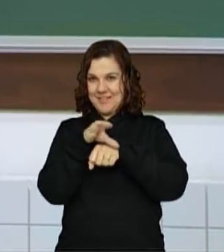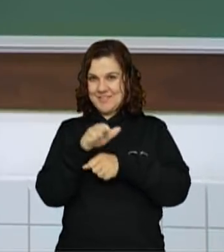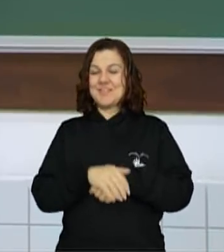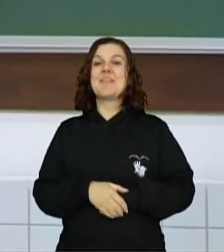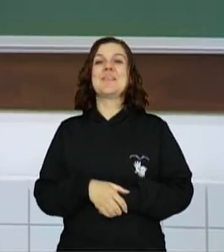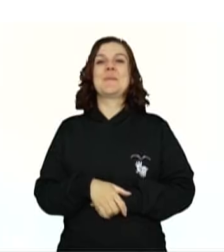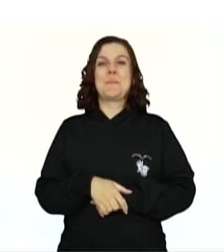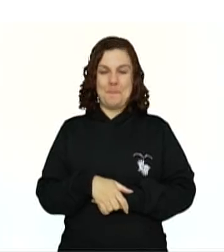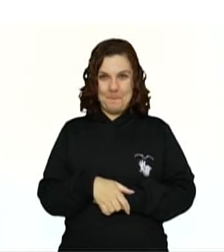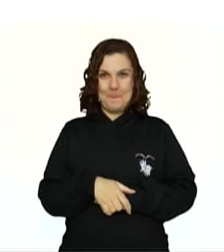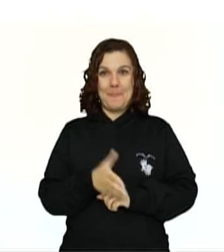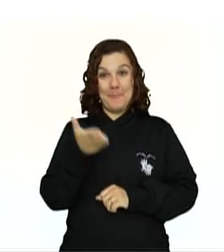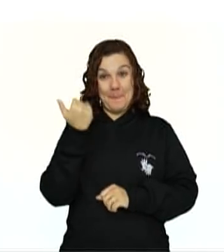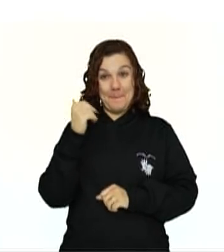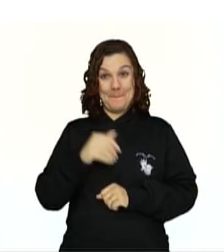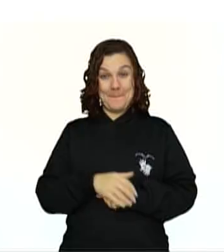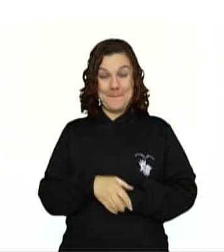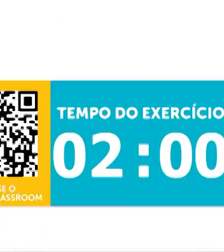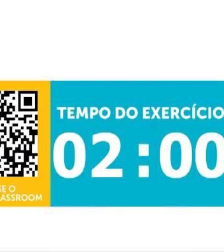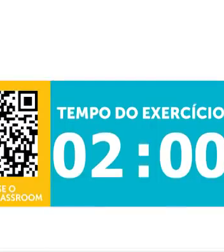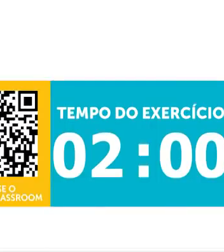dica, tá? Vamos lá?